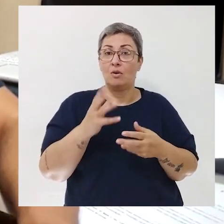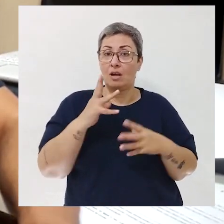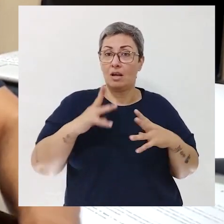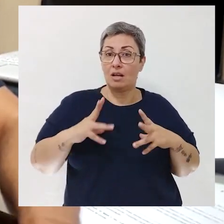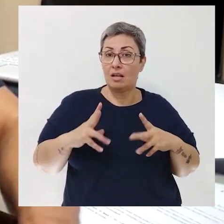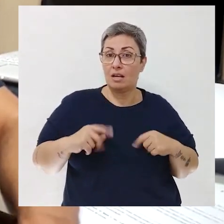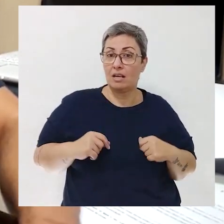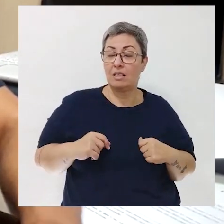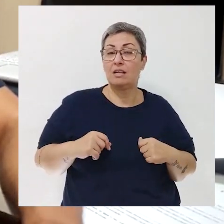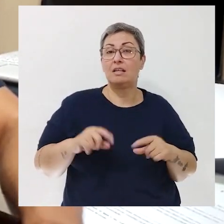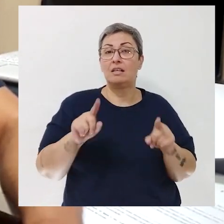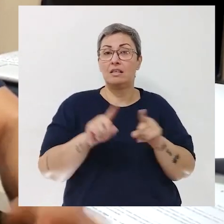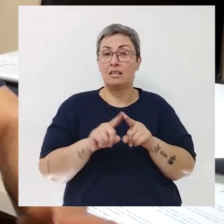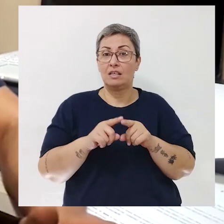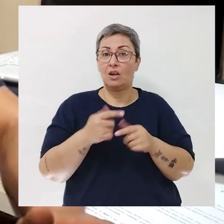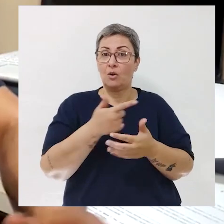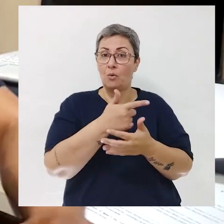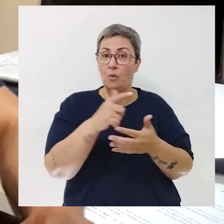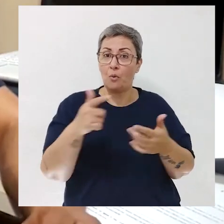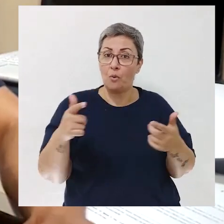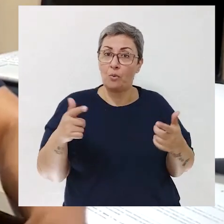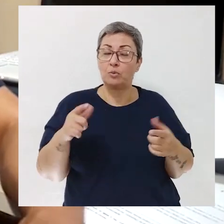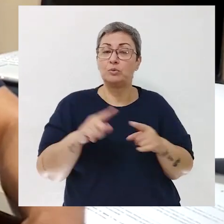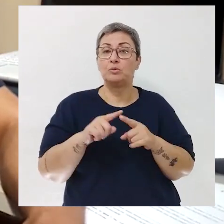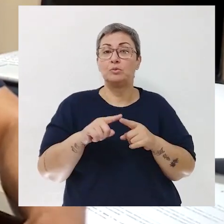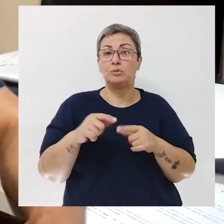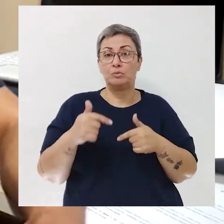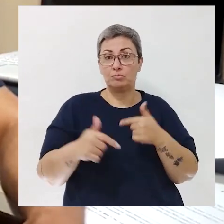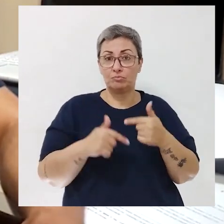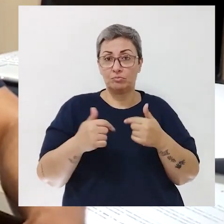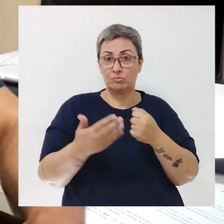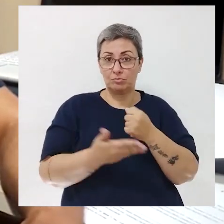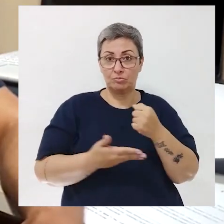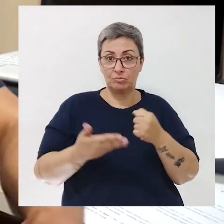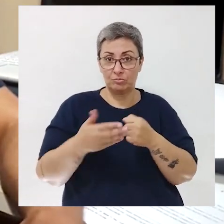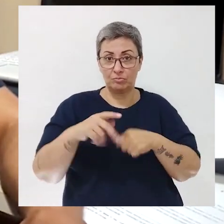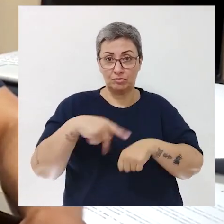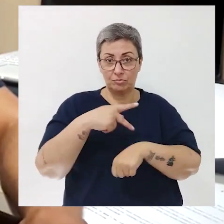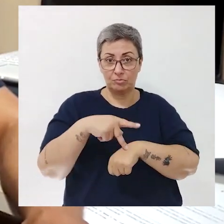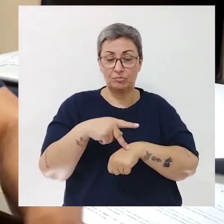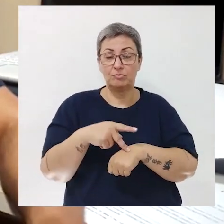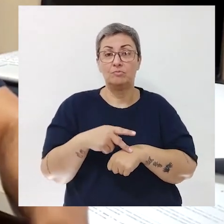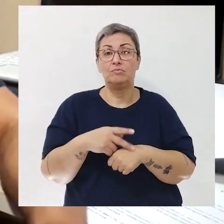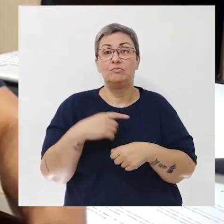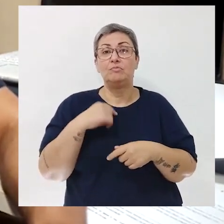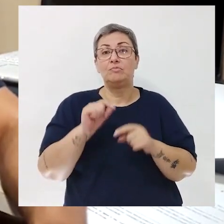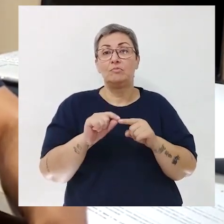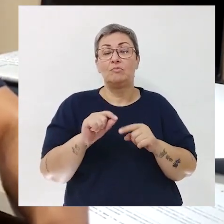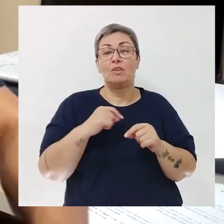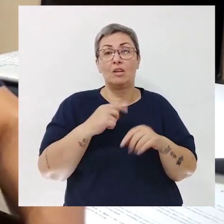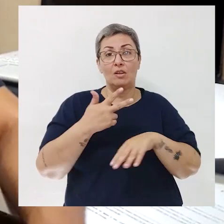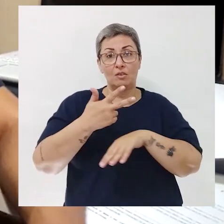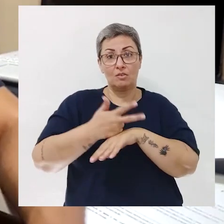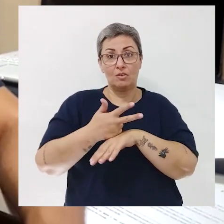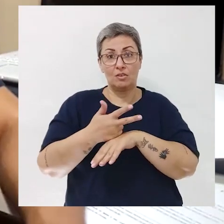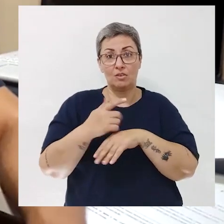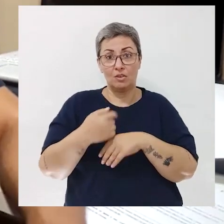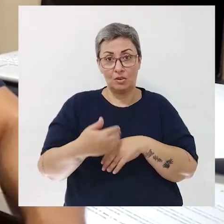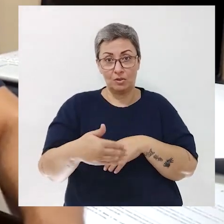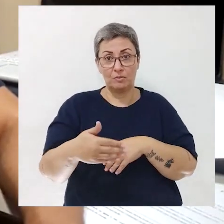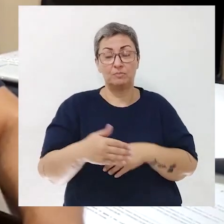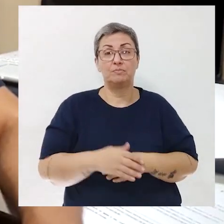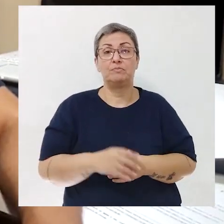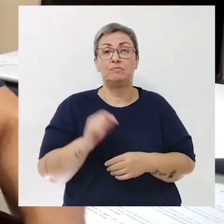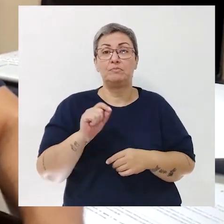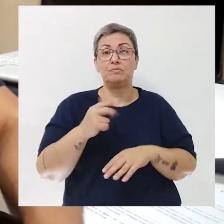tratada e outros serviços básicos em nosso país, com um vídeo que a gente vai ver daqui a